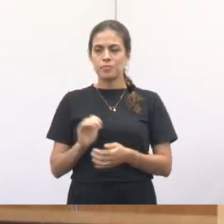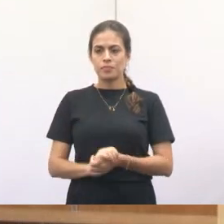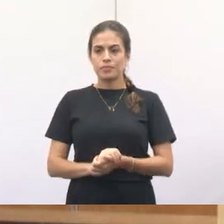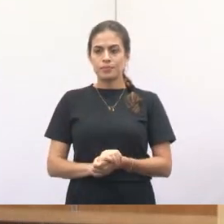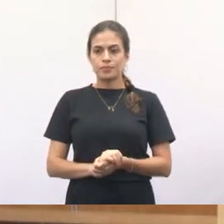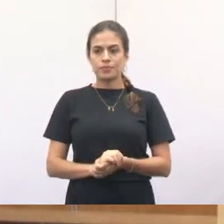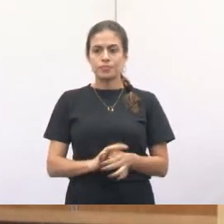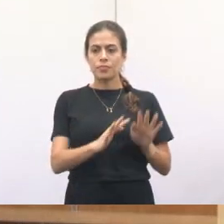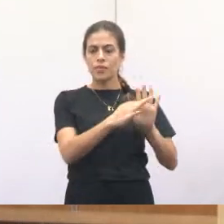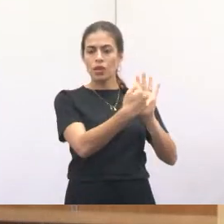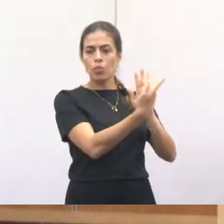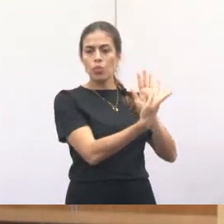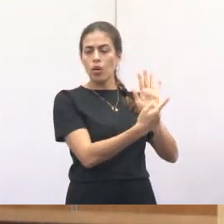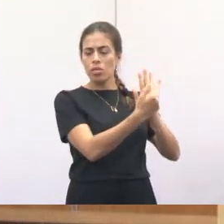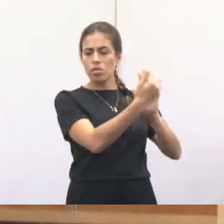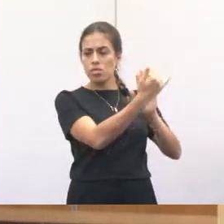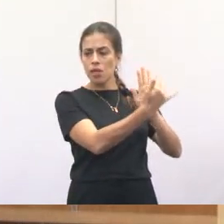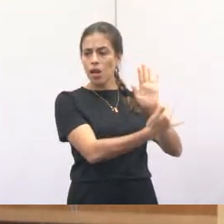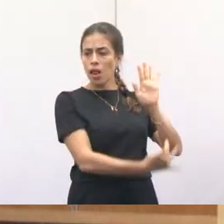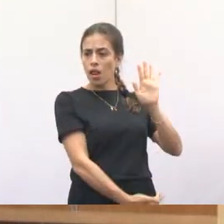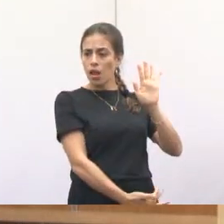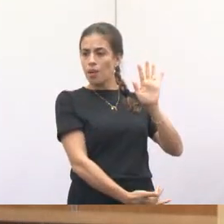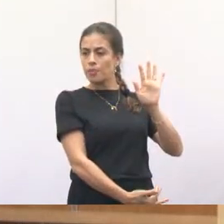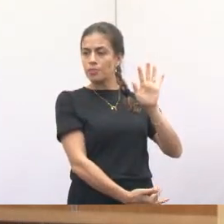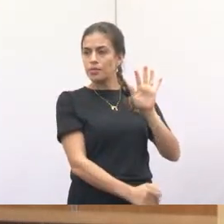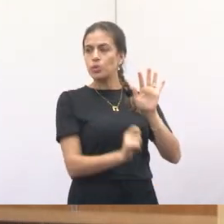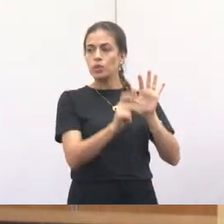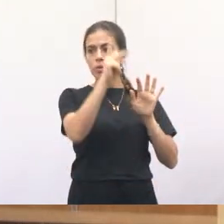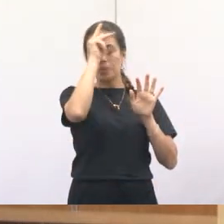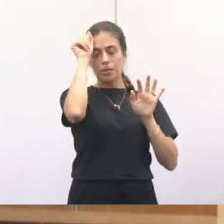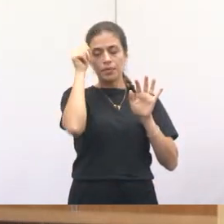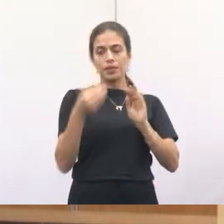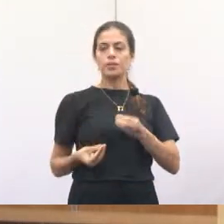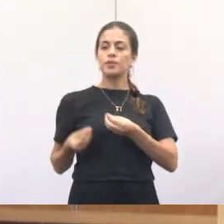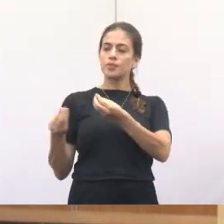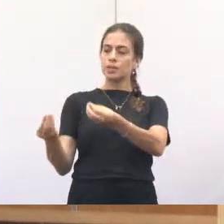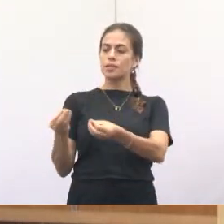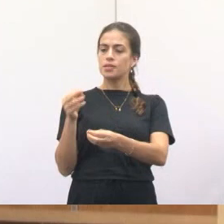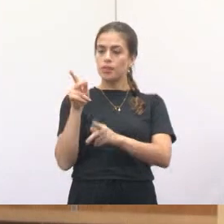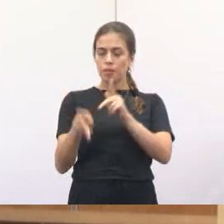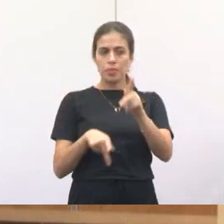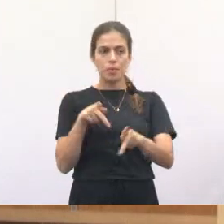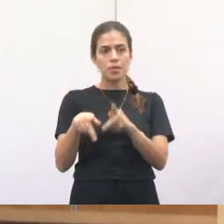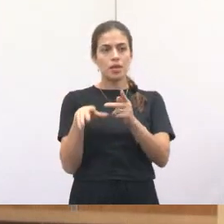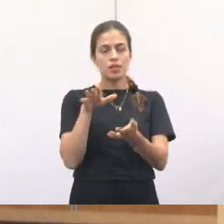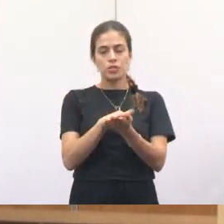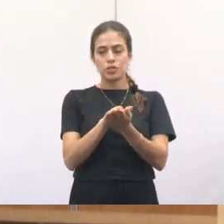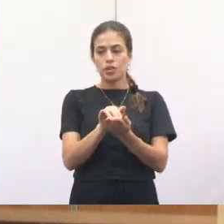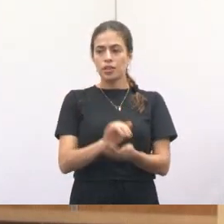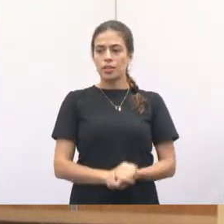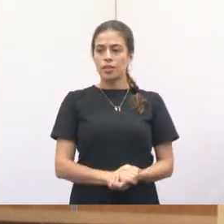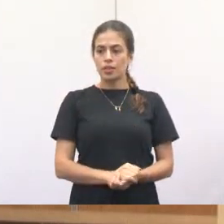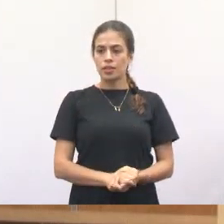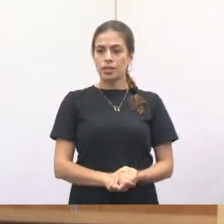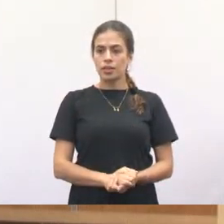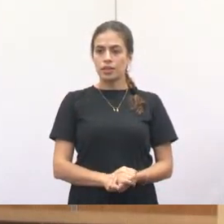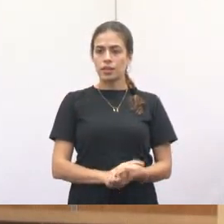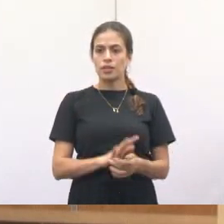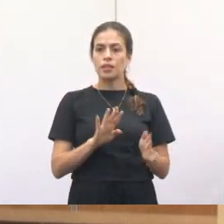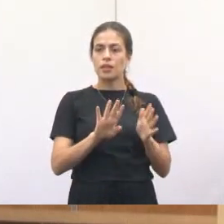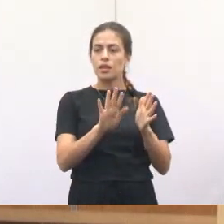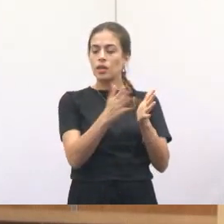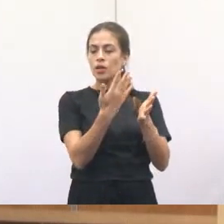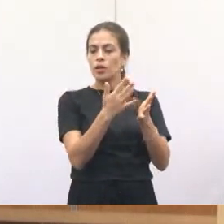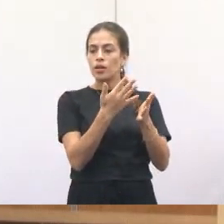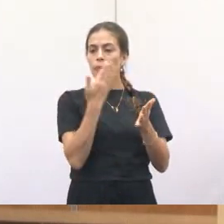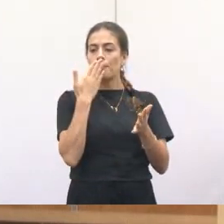o cardápio, né? O cardápio que o prefeito ofereceu à população de Jacareí, é o livro das